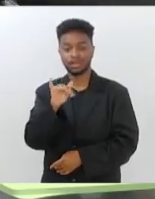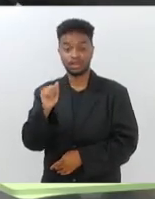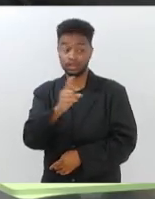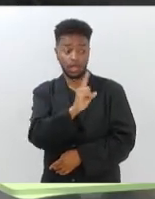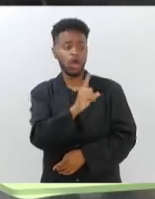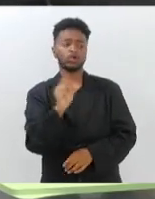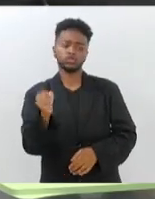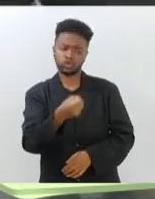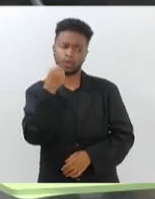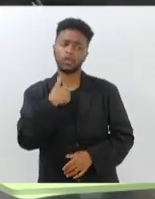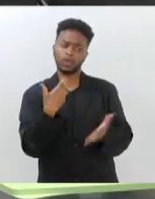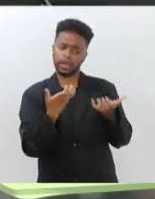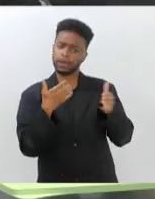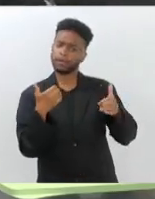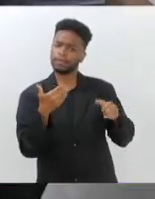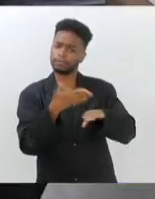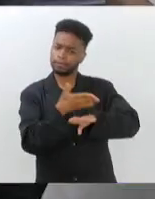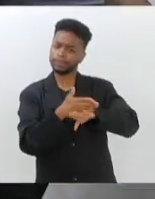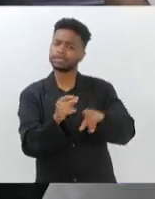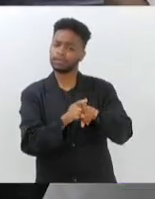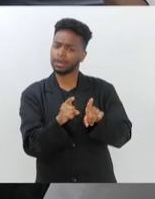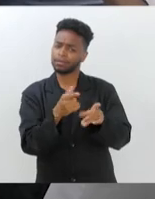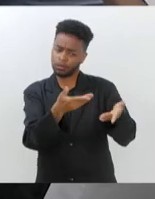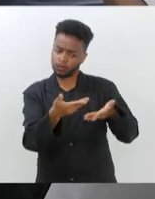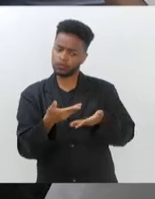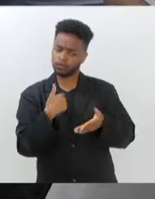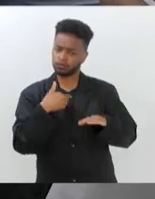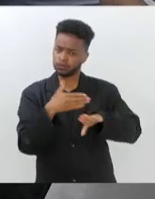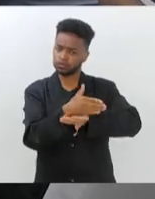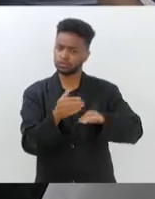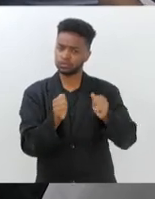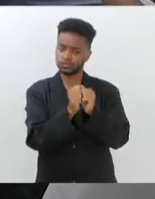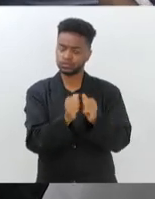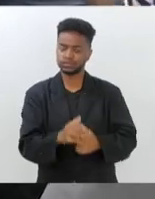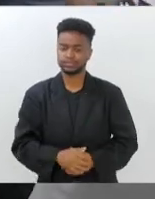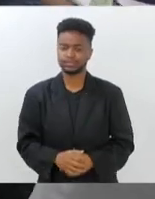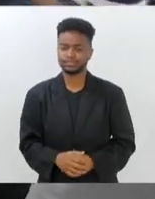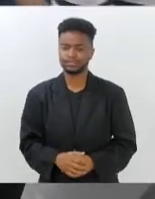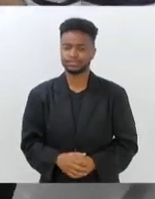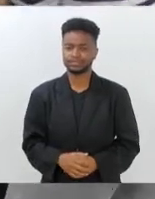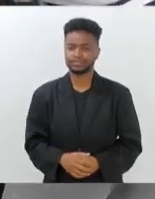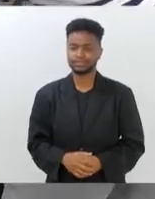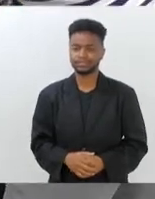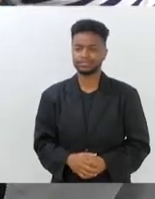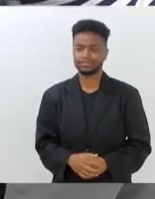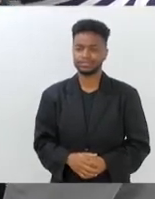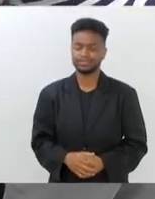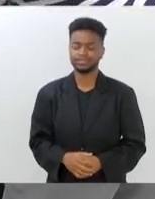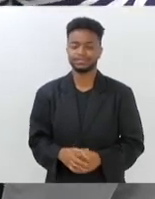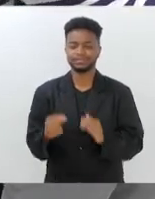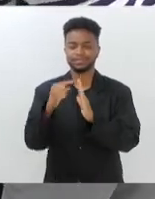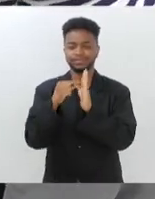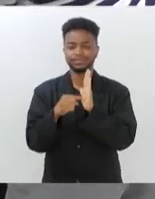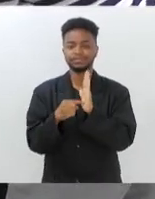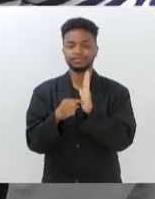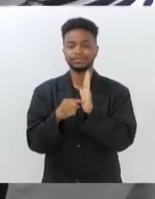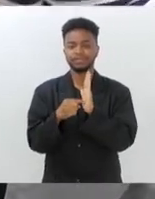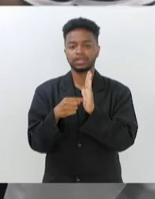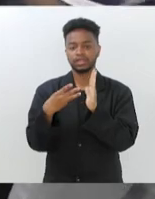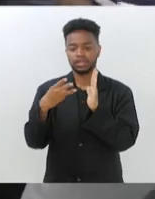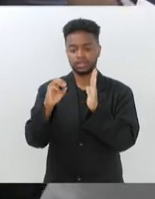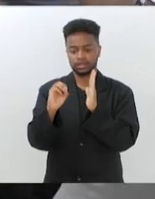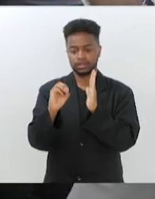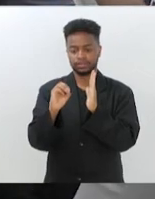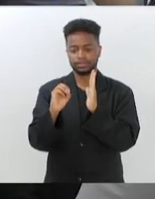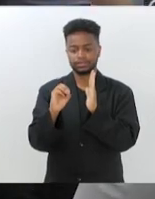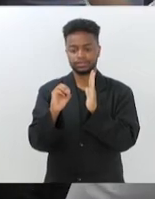eu faço questão de est presenteem convida eh o item 20 30